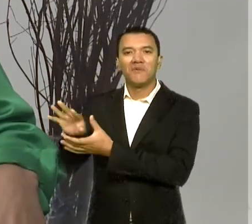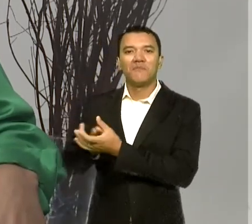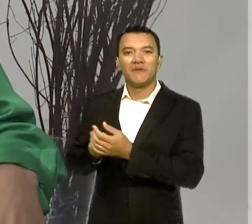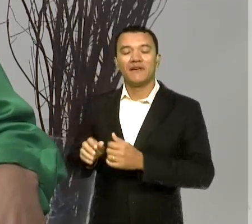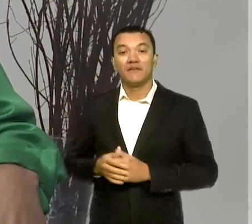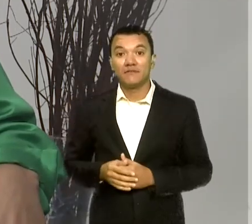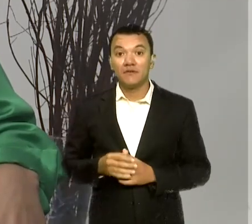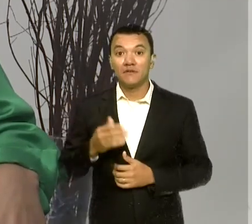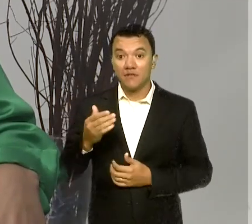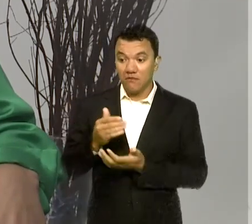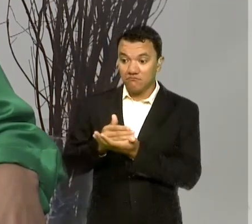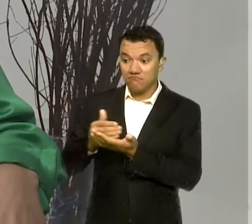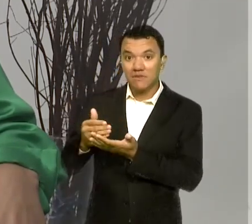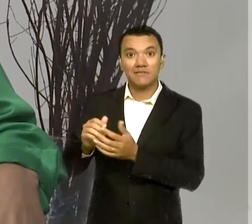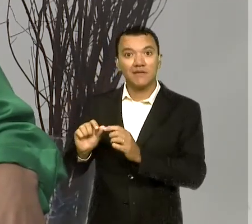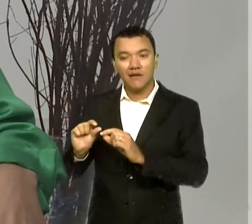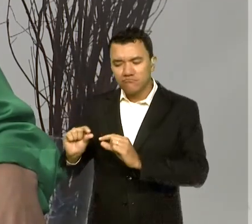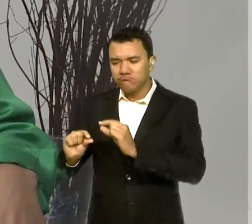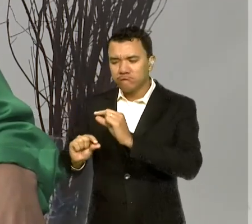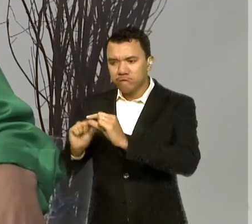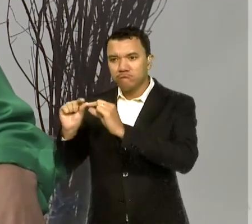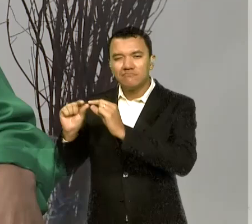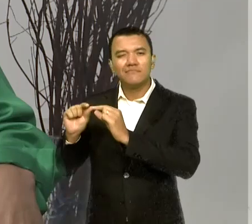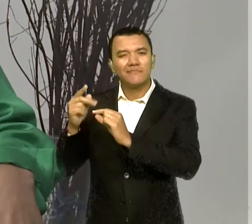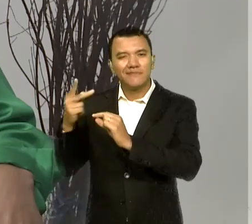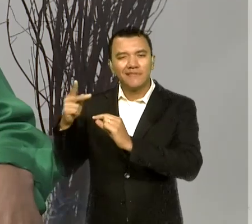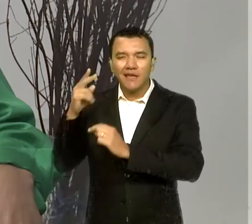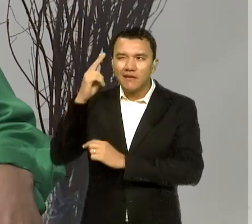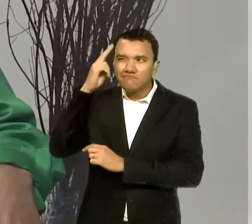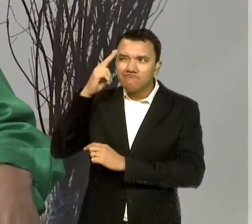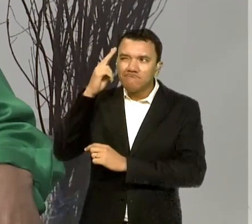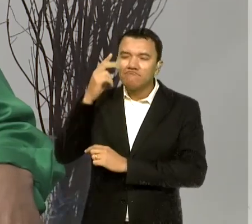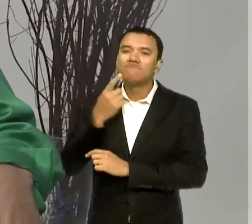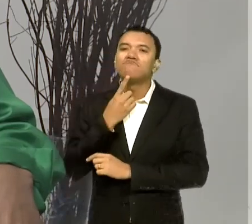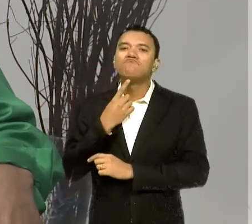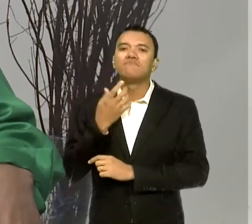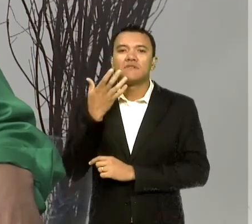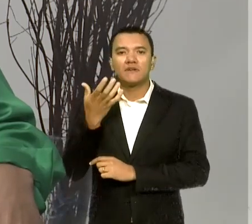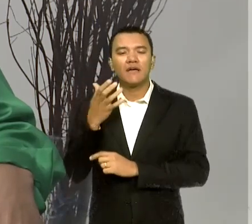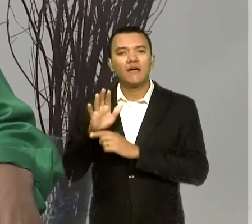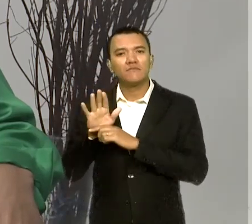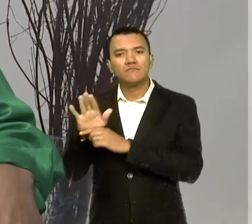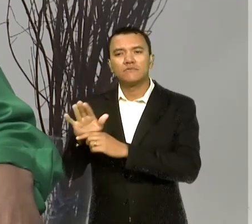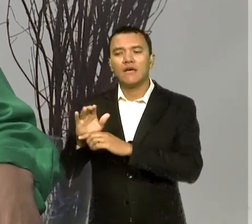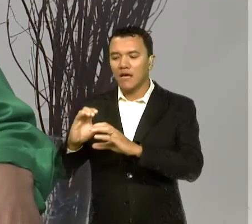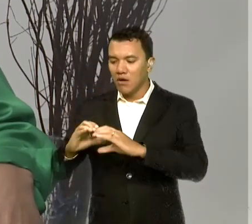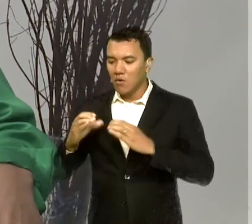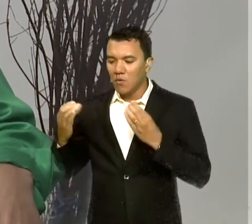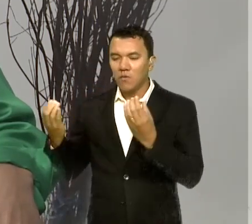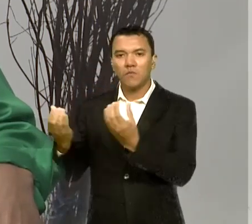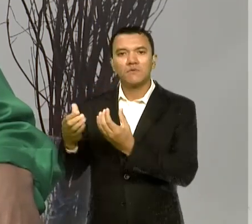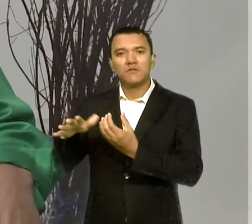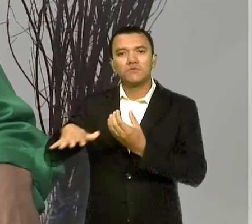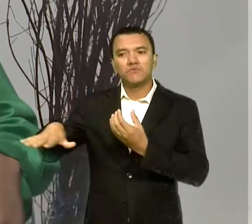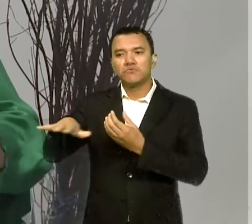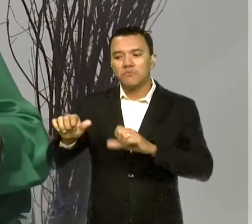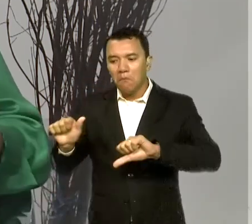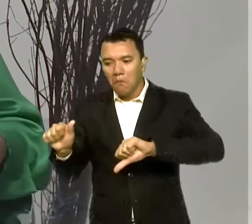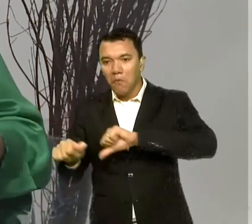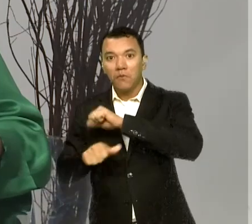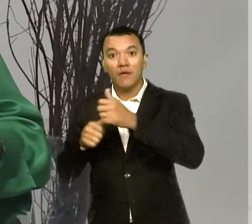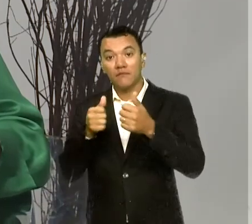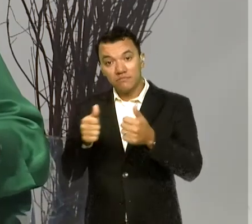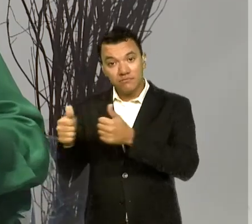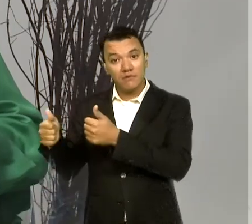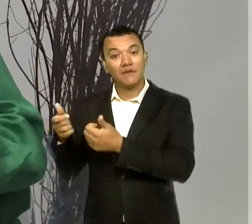começaram pequenas a partir de sonhos, do desejo de transformar a comunidade onde nasceram e que